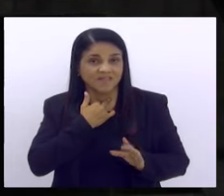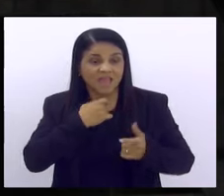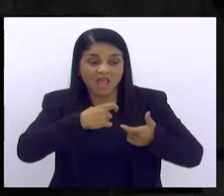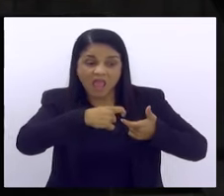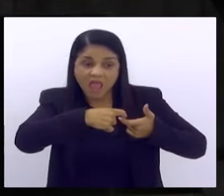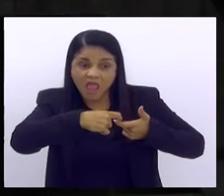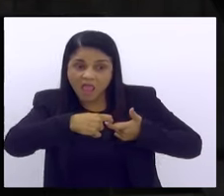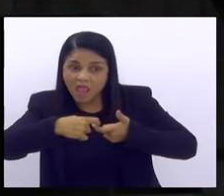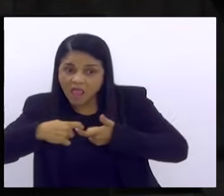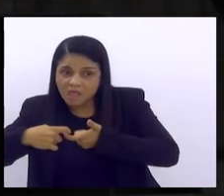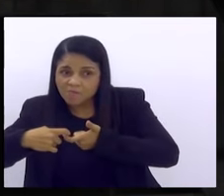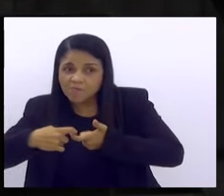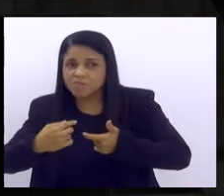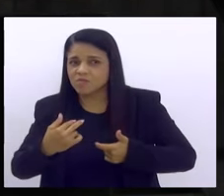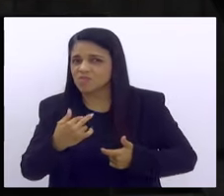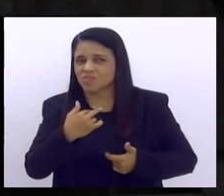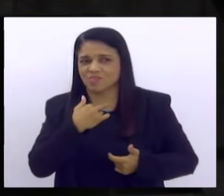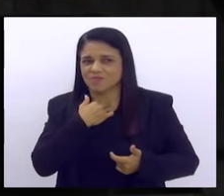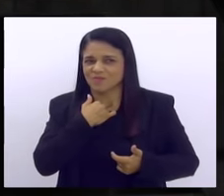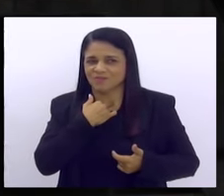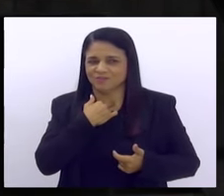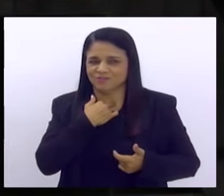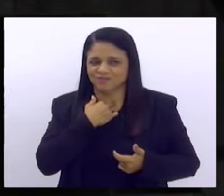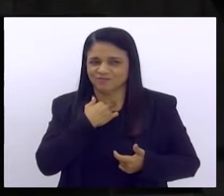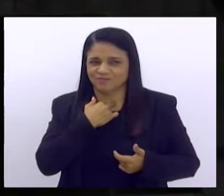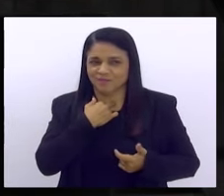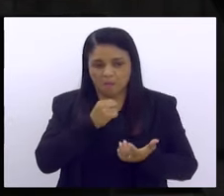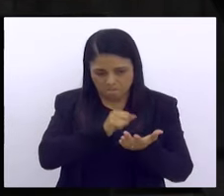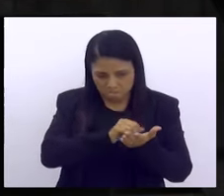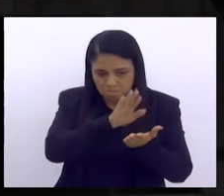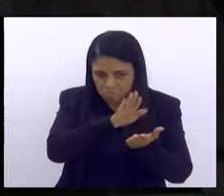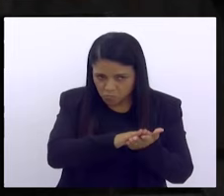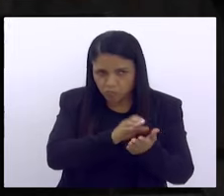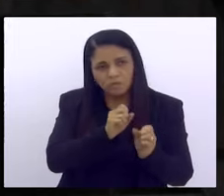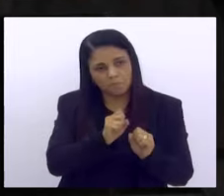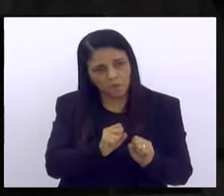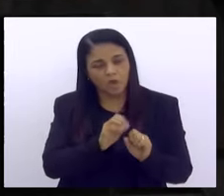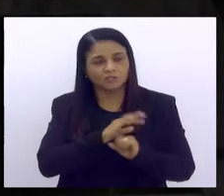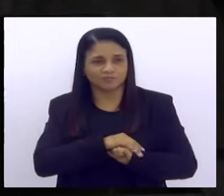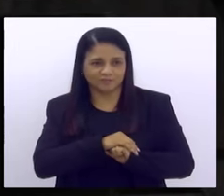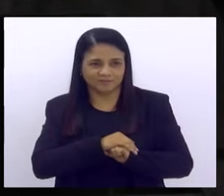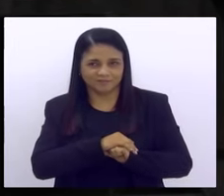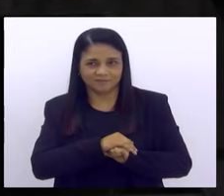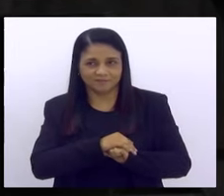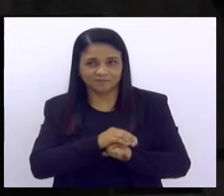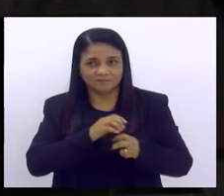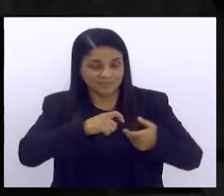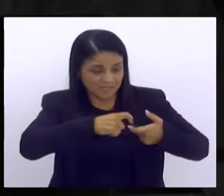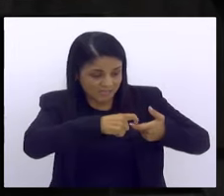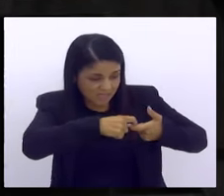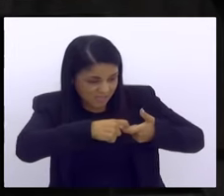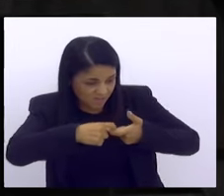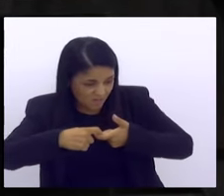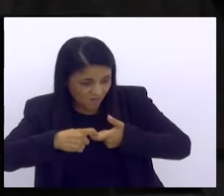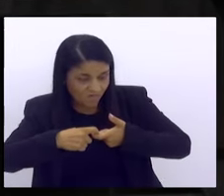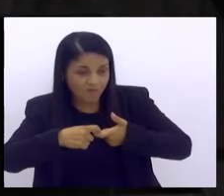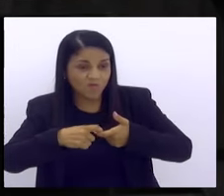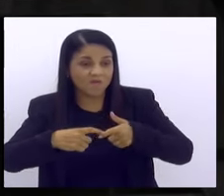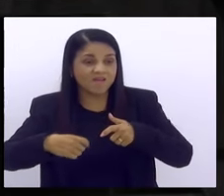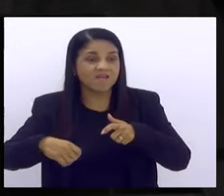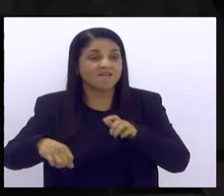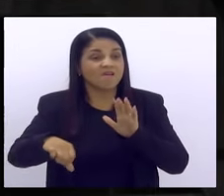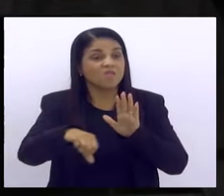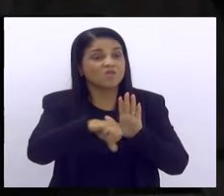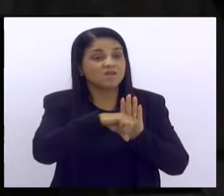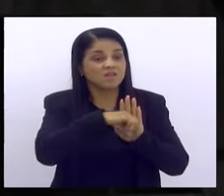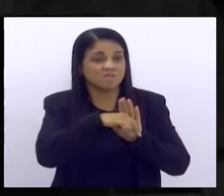seja removido, se você pode ser sanado no local. Quando você remove o veículo, você está cometendo uma